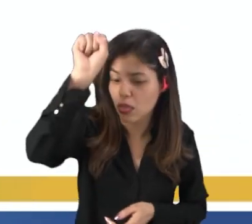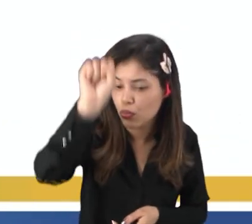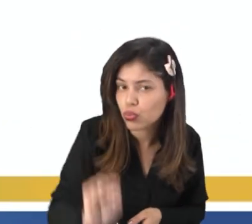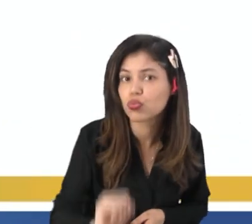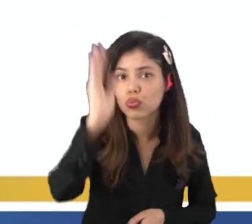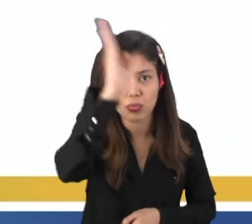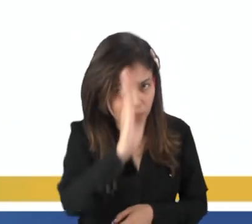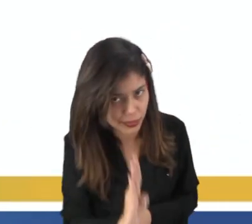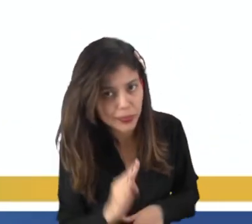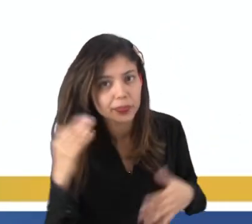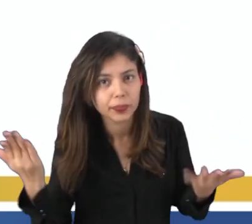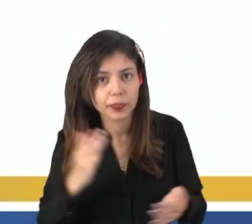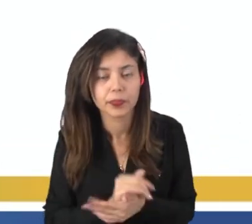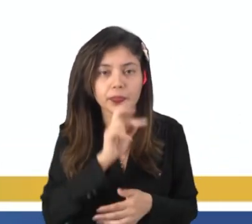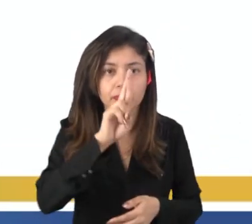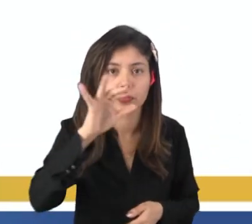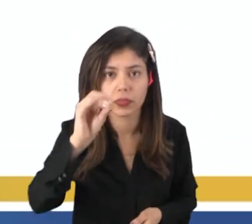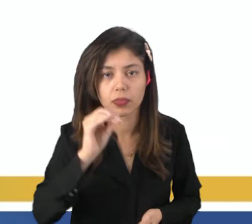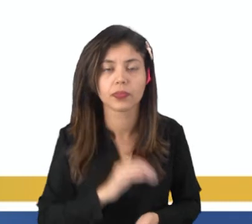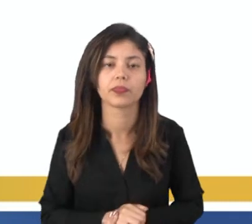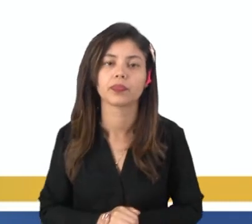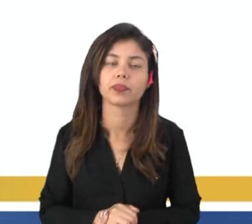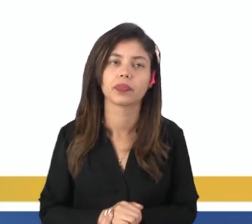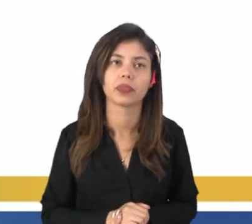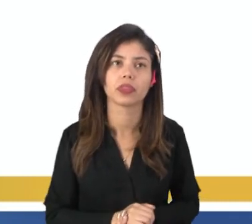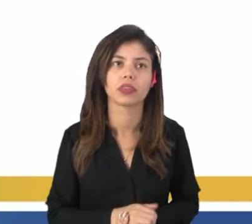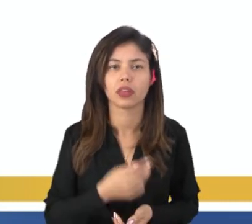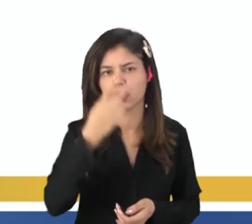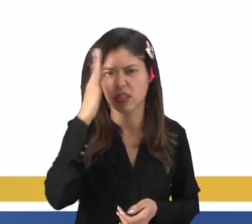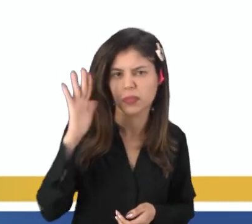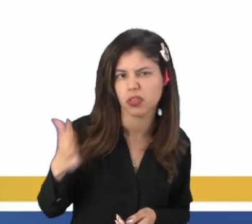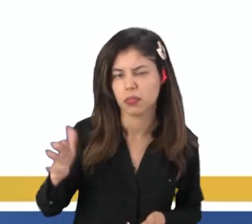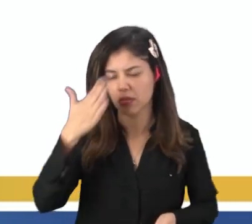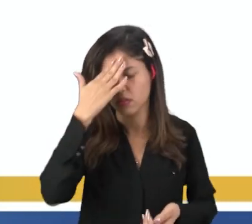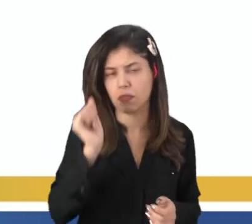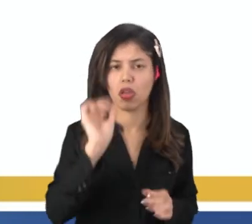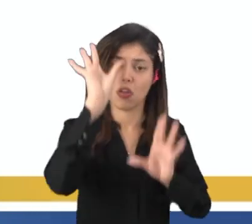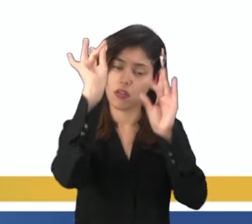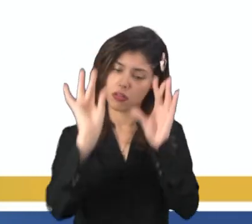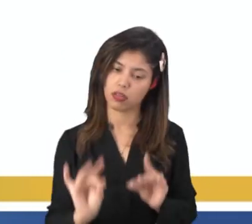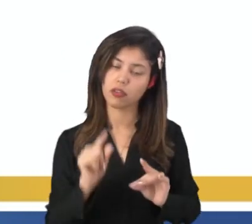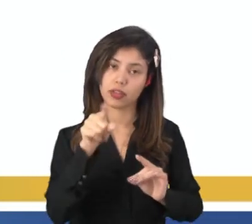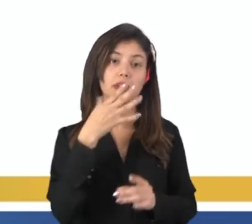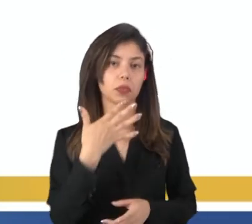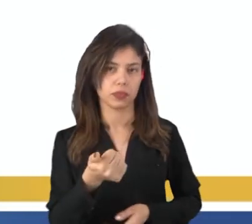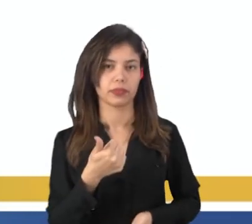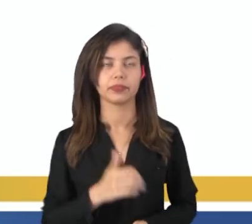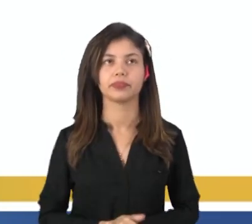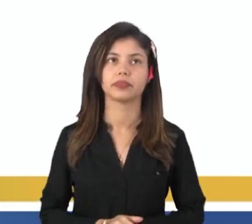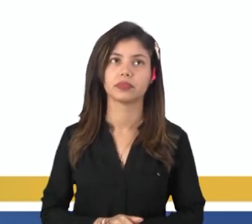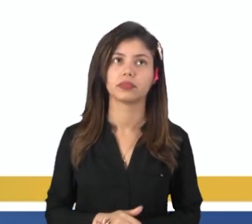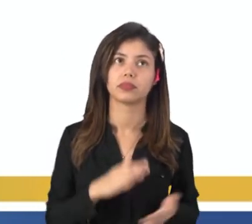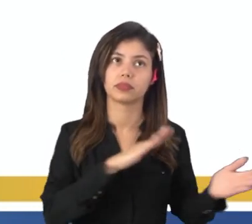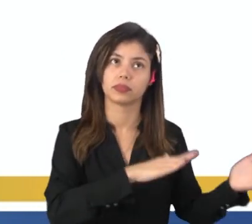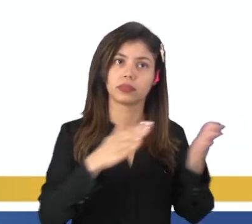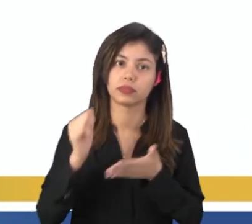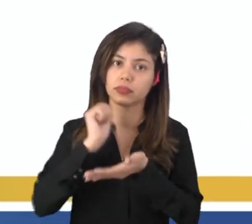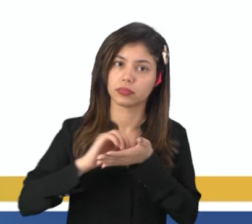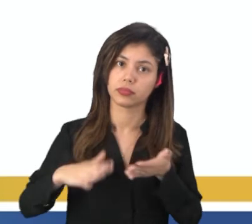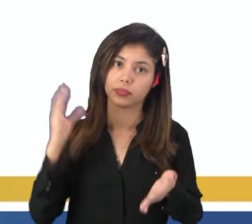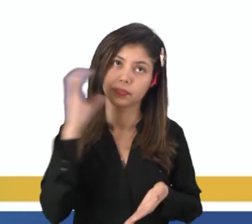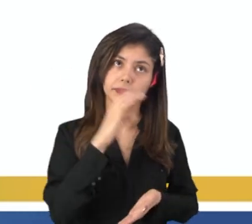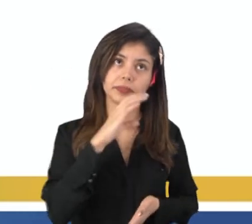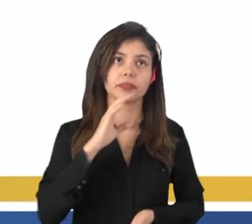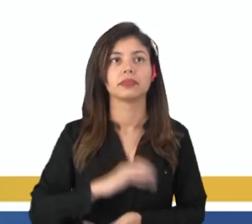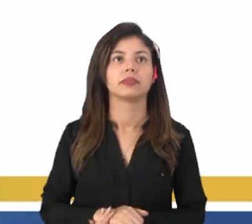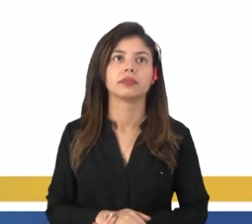sul do Brasil, lá no Rio Grande do Sul, tá? É você ter essas noções básicas de cada tipo que você vai se dar bem, tá? Partindo para o nosso exercitando bem